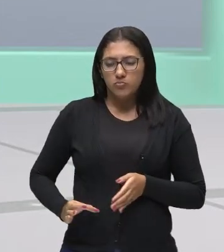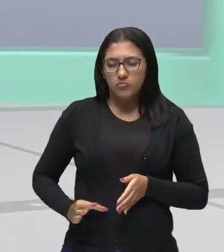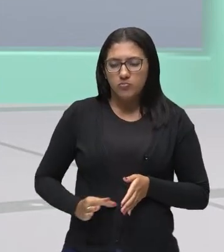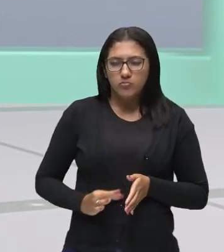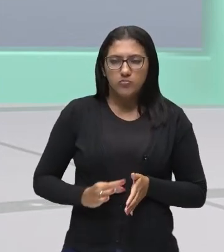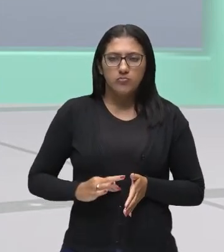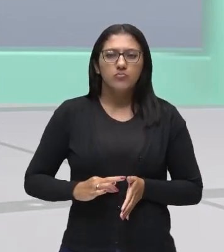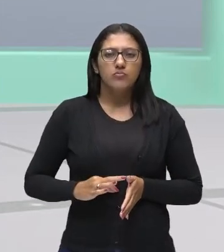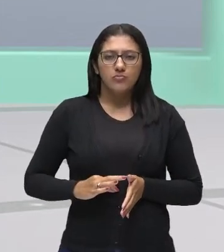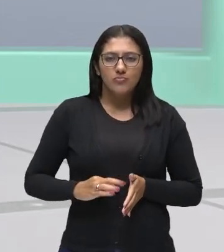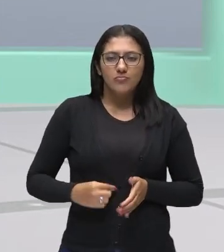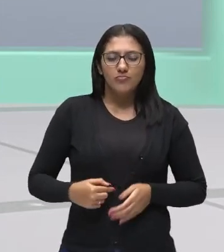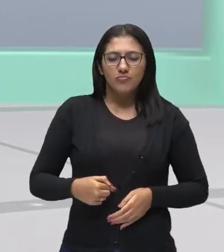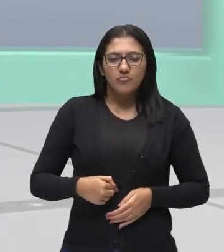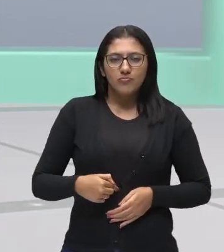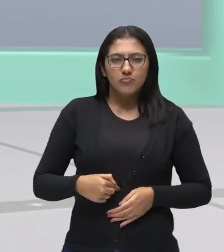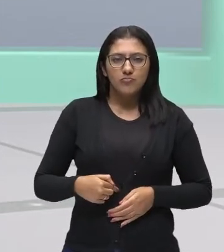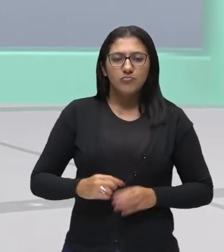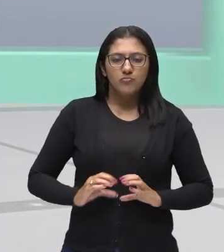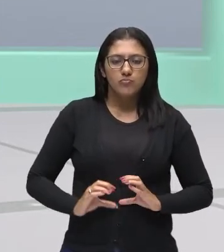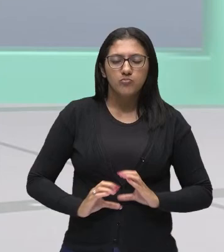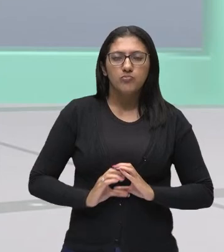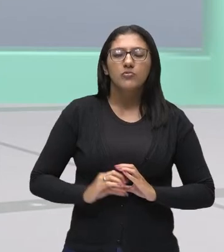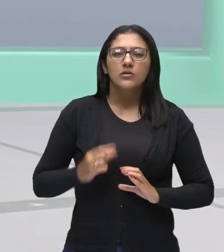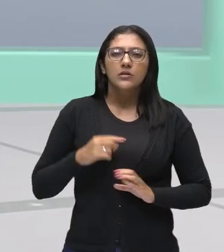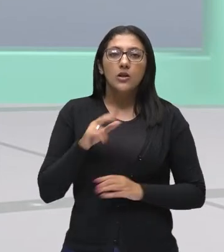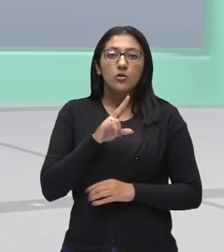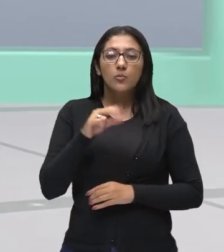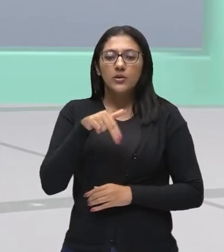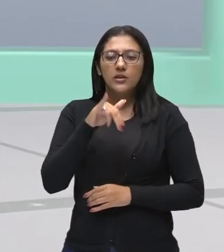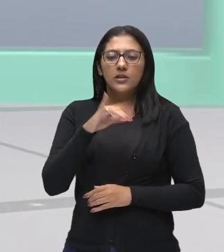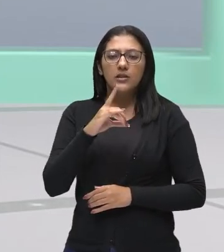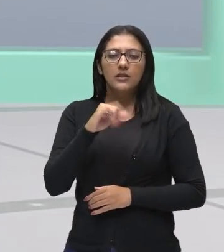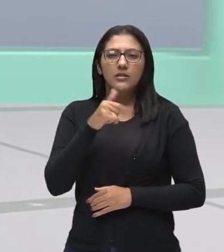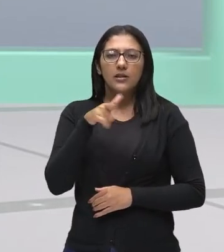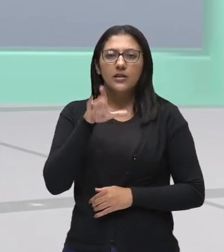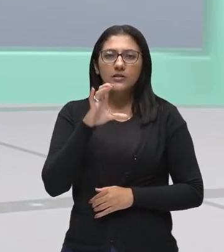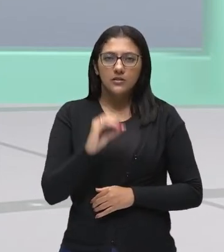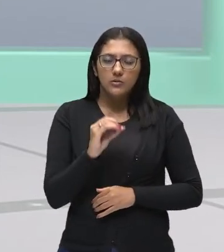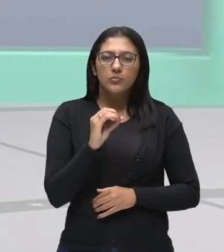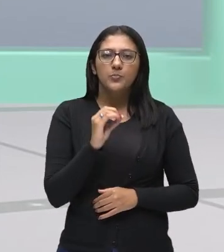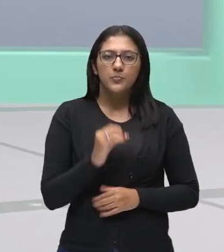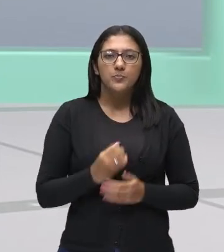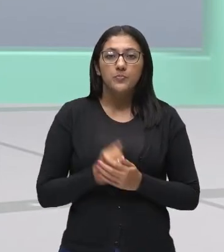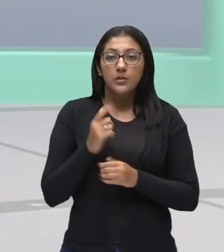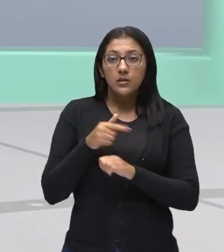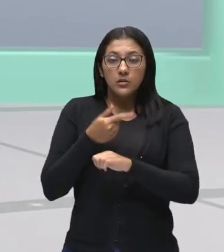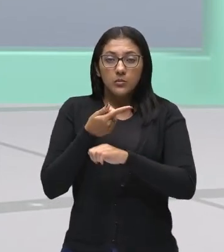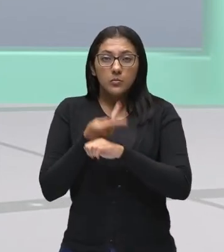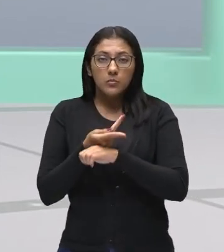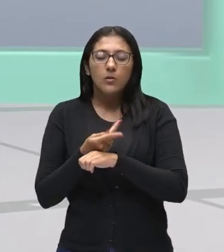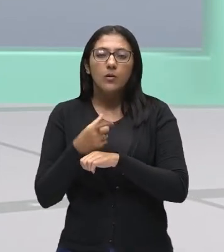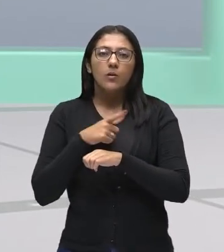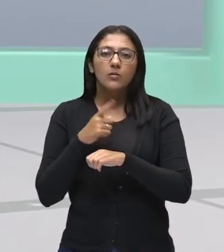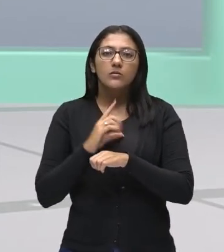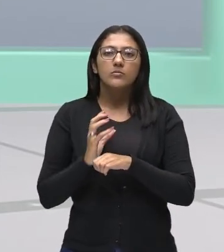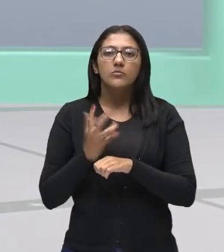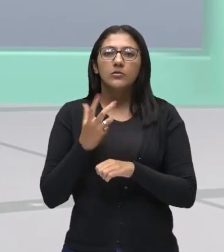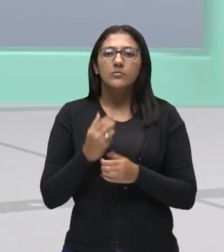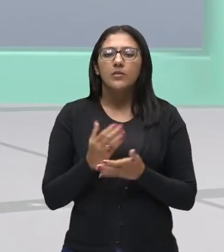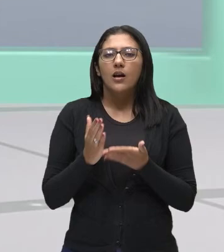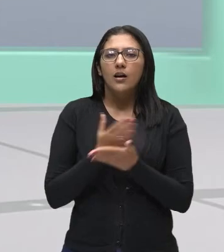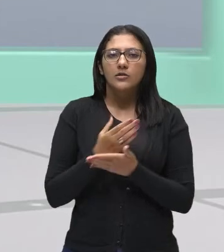no útero, processo conhecido como nidação. Após a nidação, nós temos a formação dos